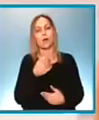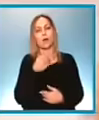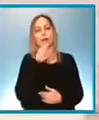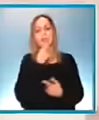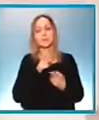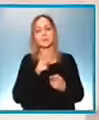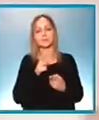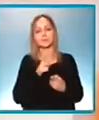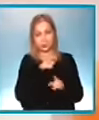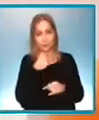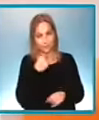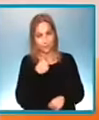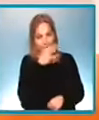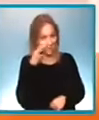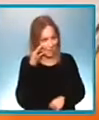Percebi. Cala-te.